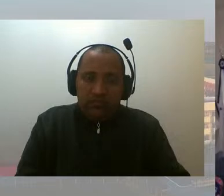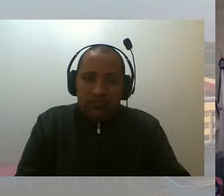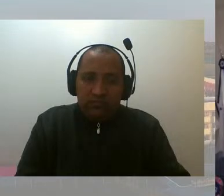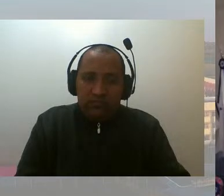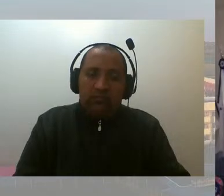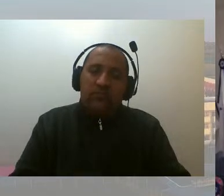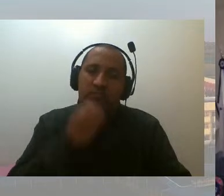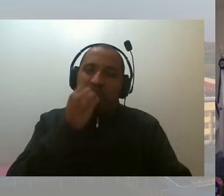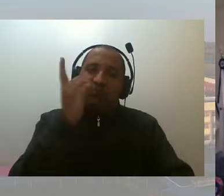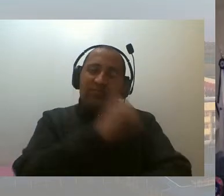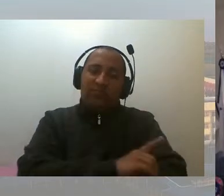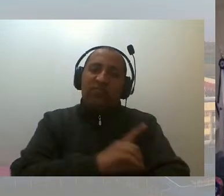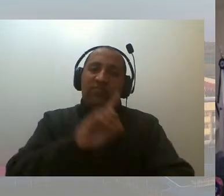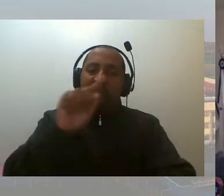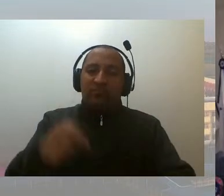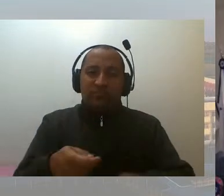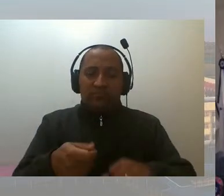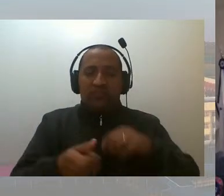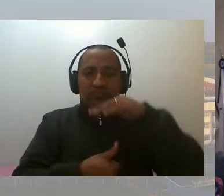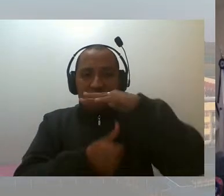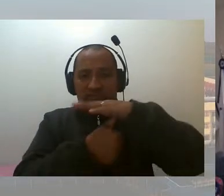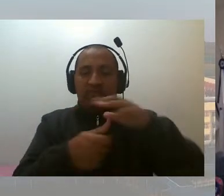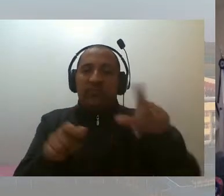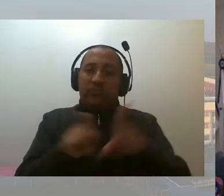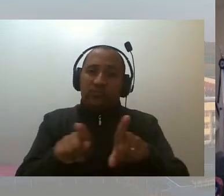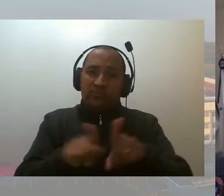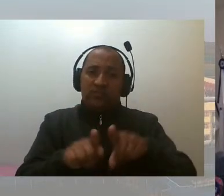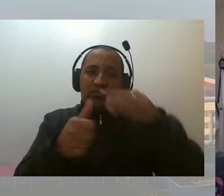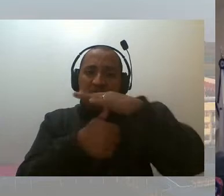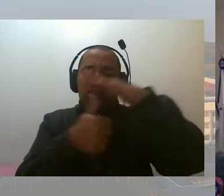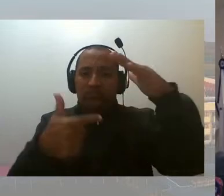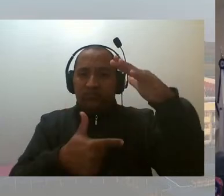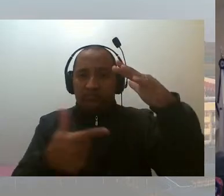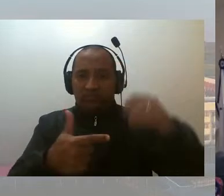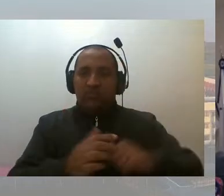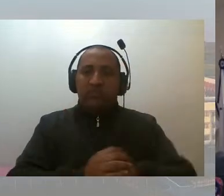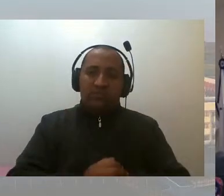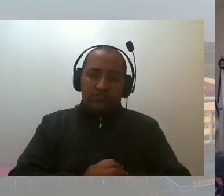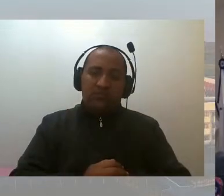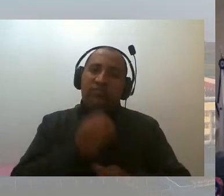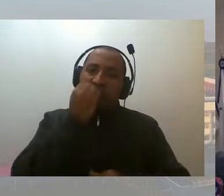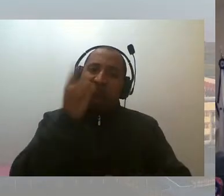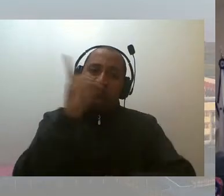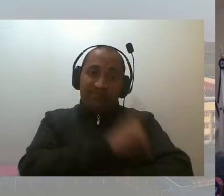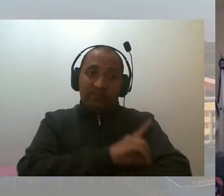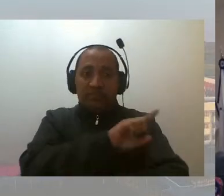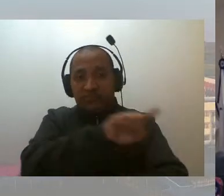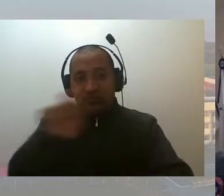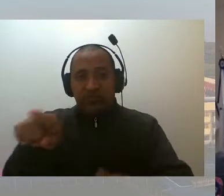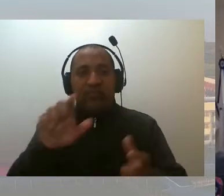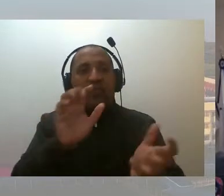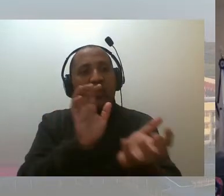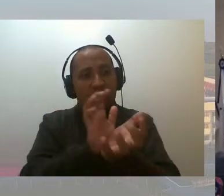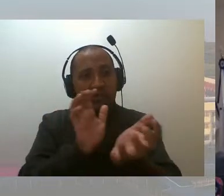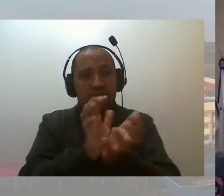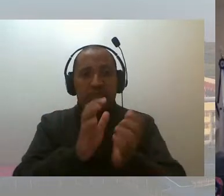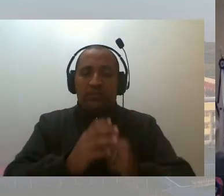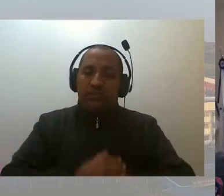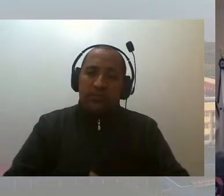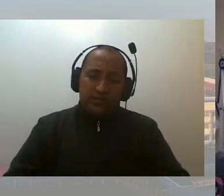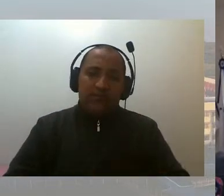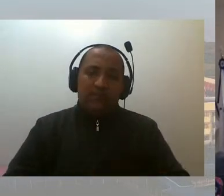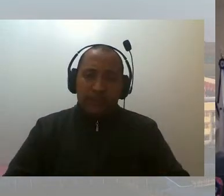Bom dia, reitor. Bom dia, vice-reitor. Bom dia, colegas.